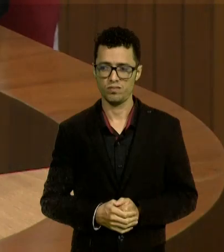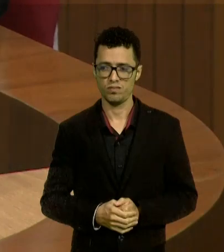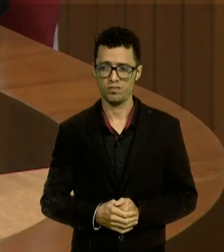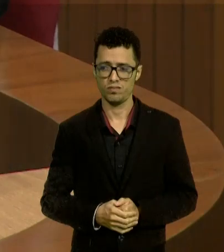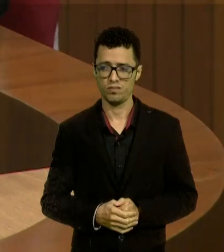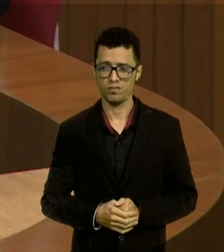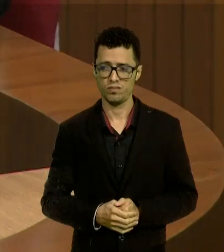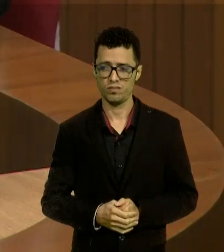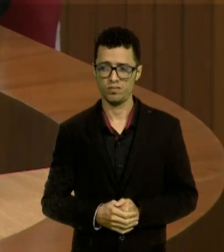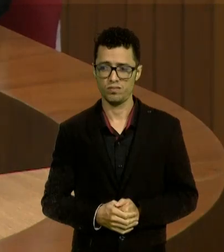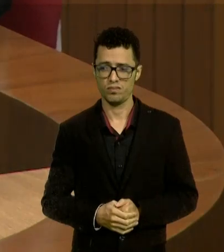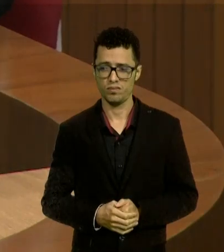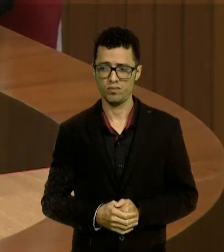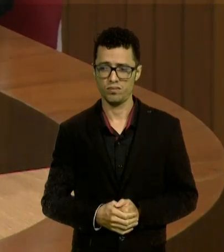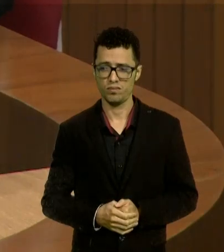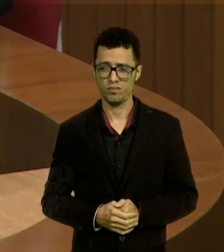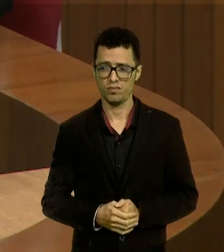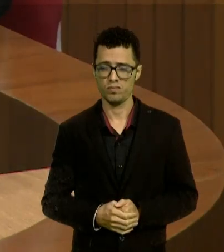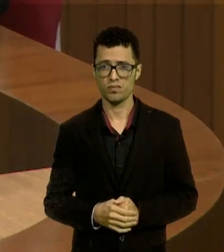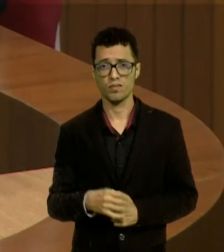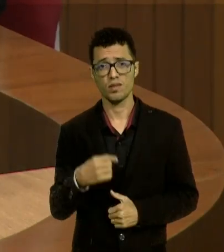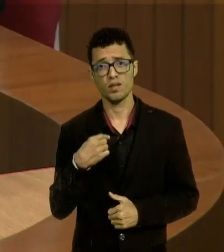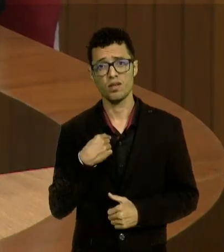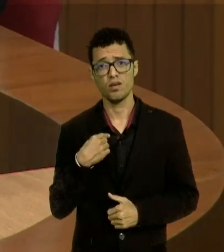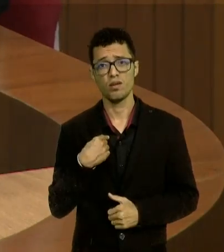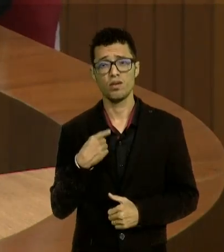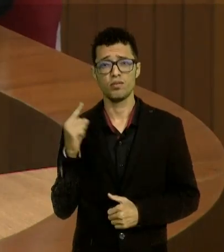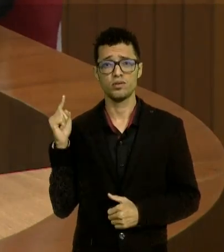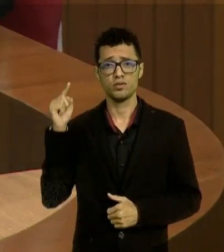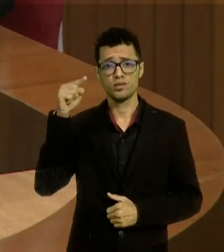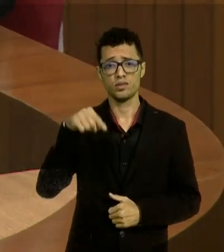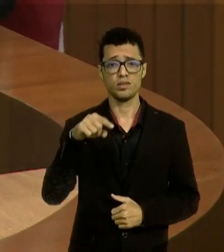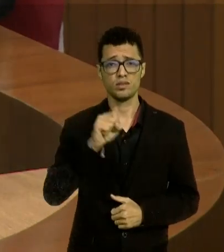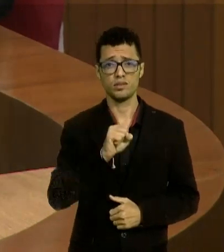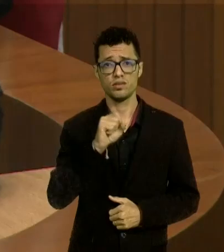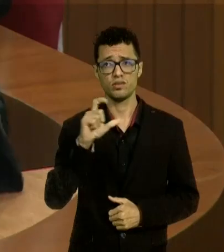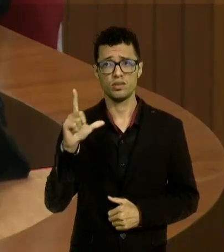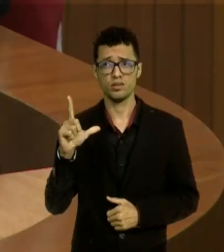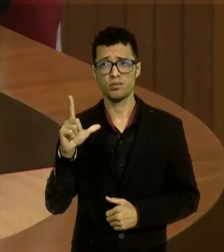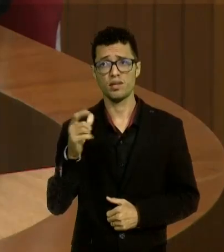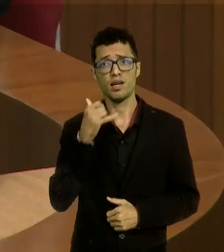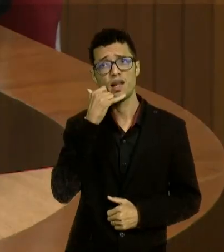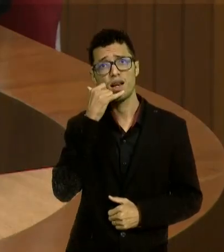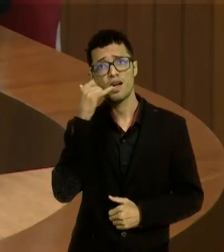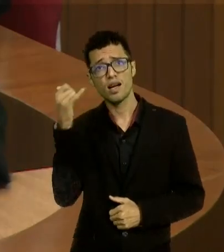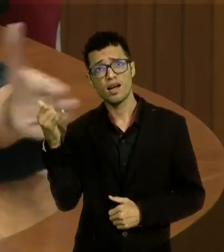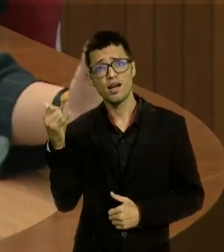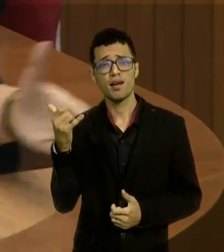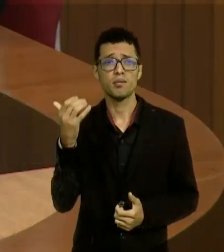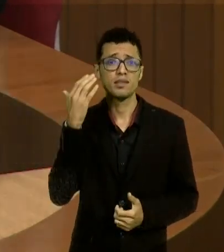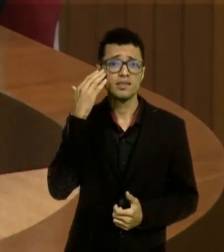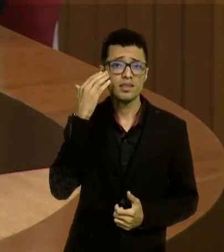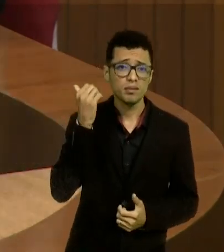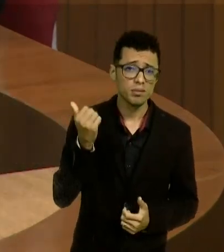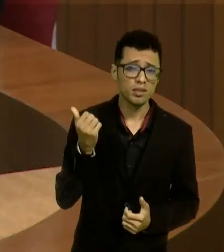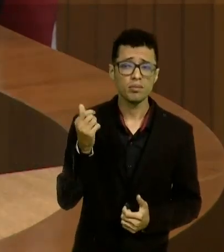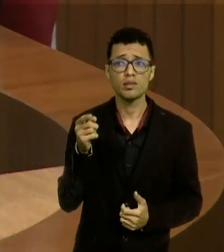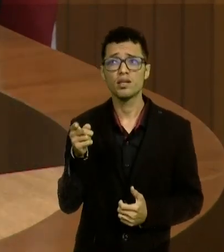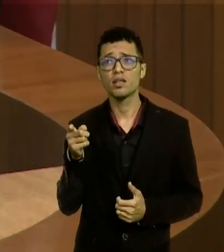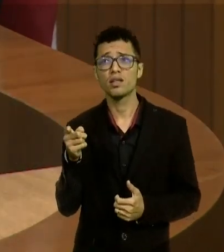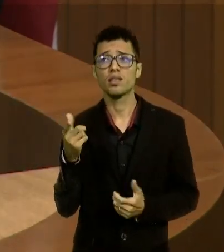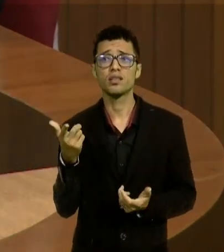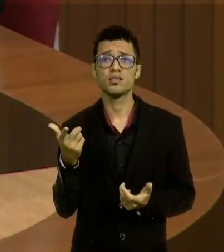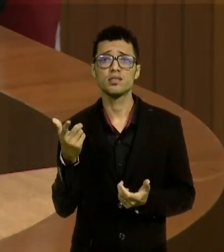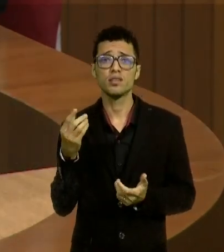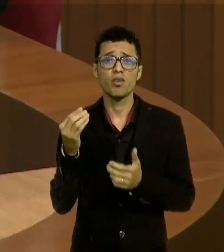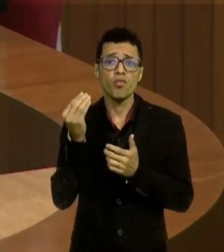E tenho que vir aqui em São Luís para ligar para lá, para saber, para eles constatarem realmente